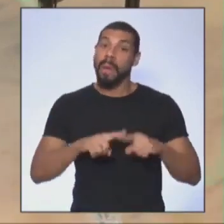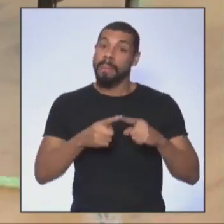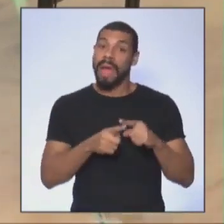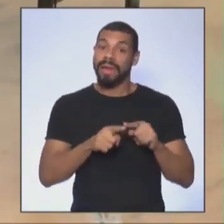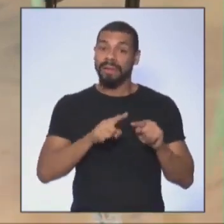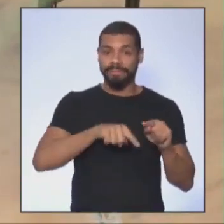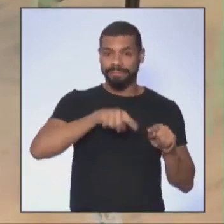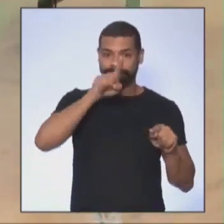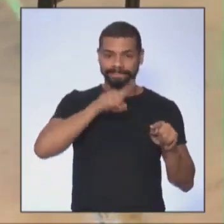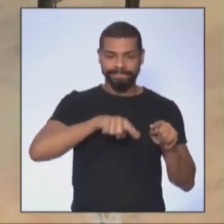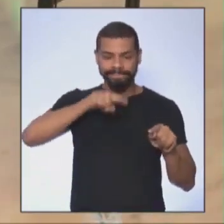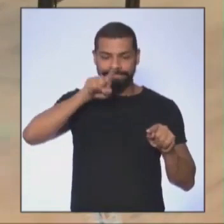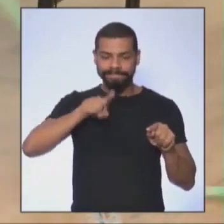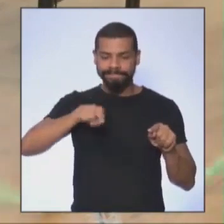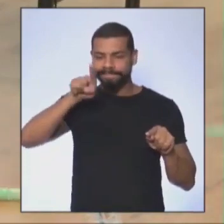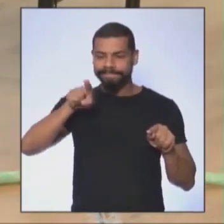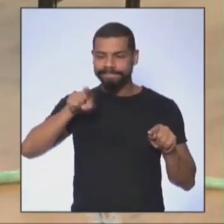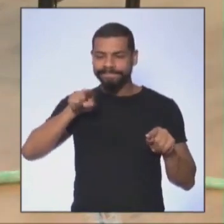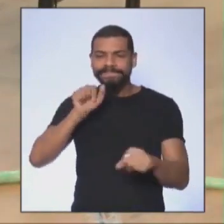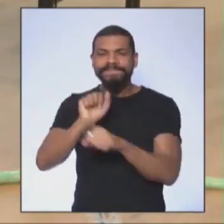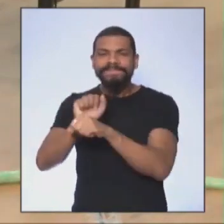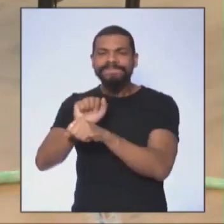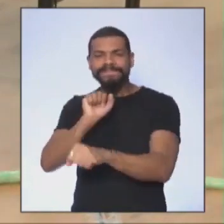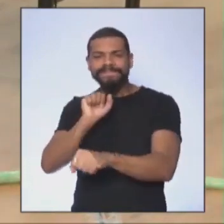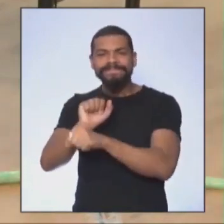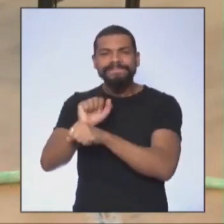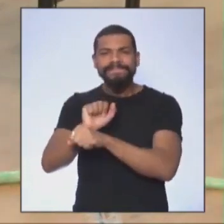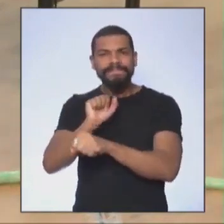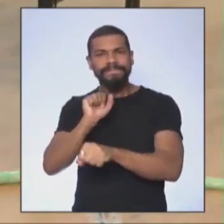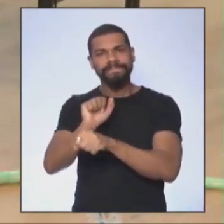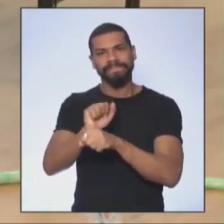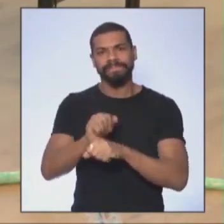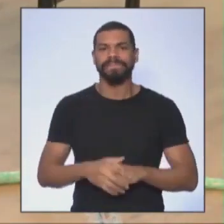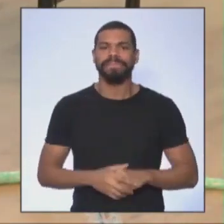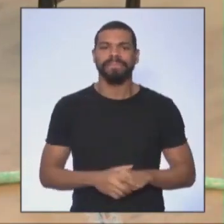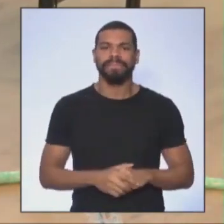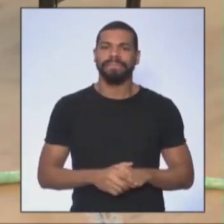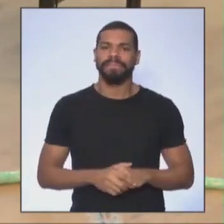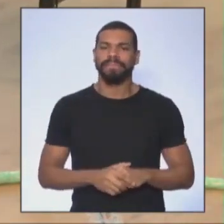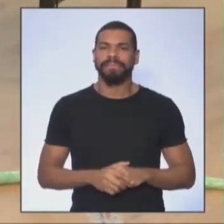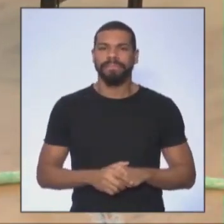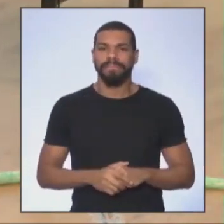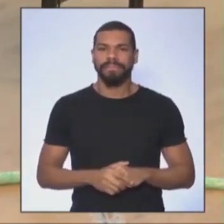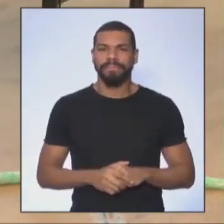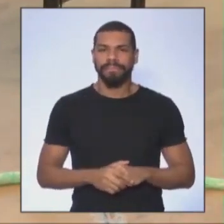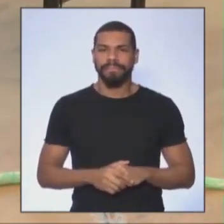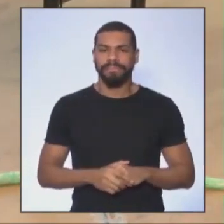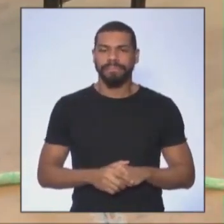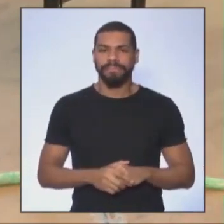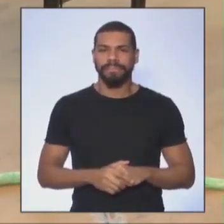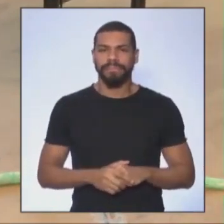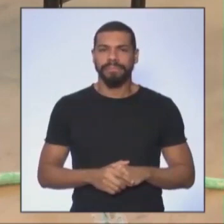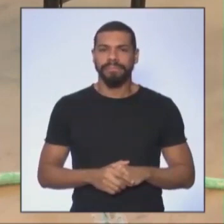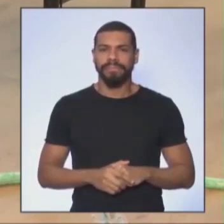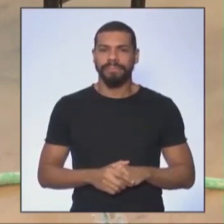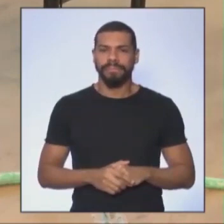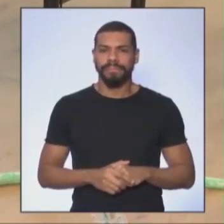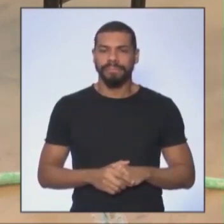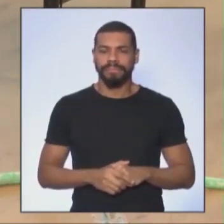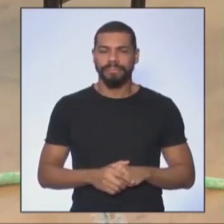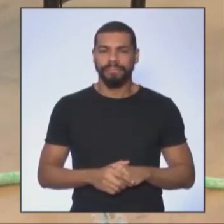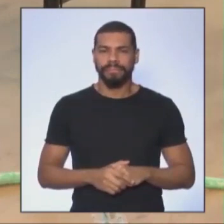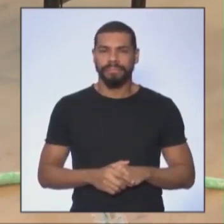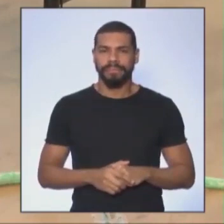verticais Não passa. não passam. Então, vamos ver. Então, assim passa horizontal, do outro jeito